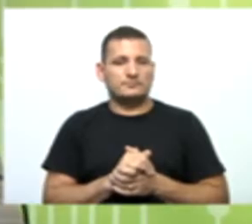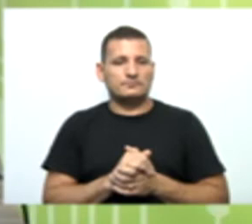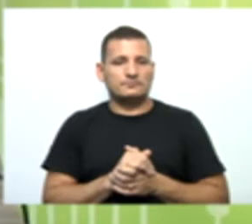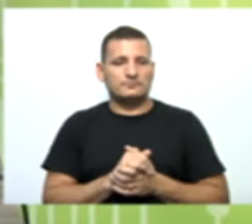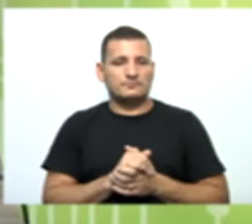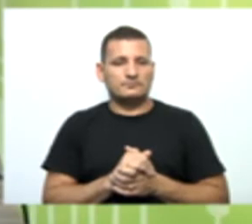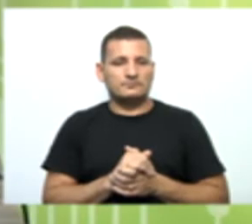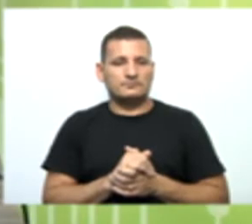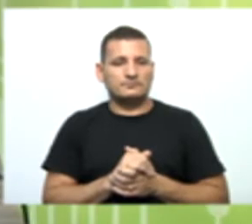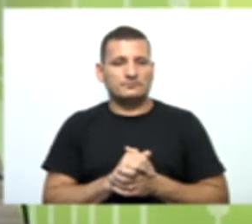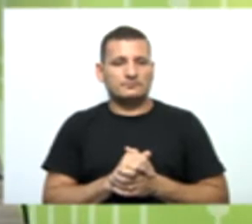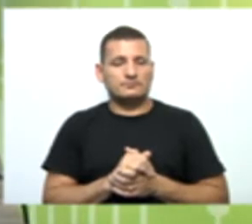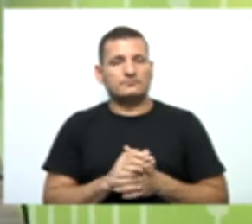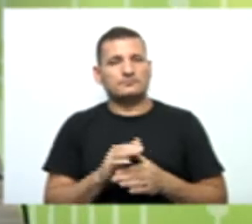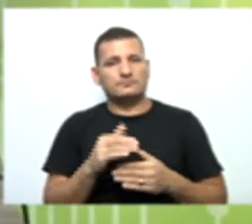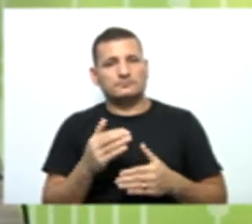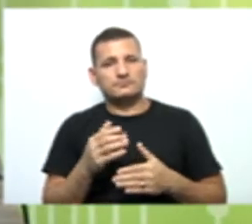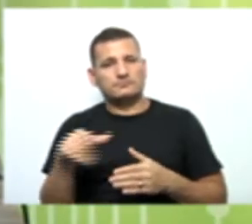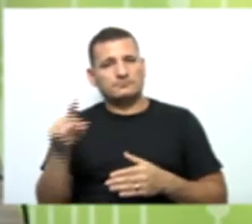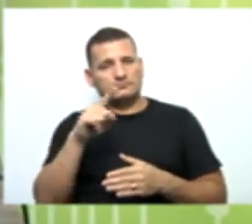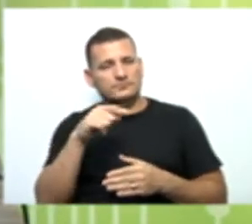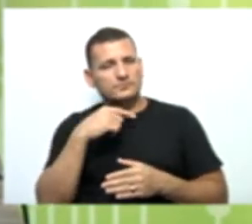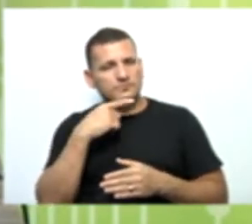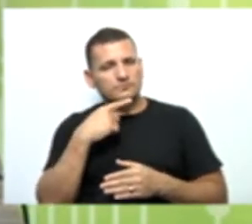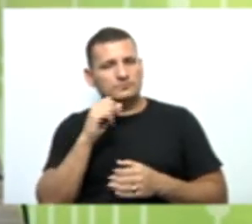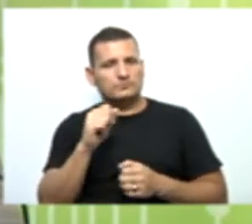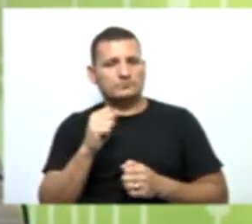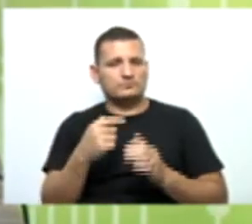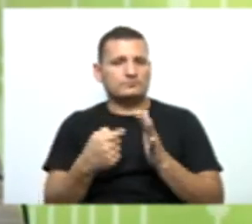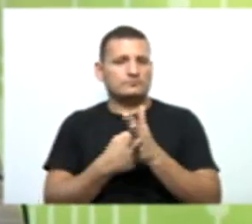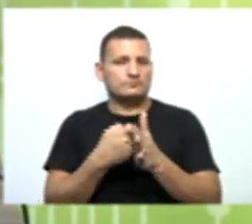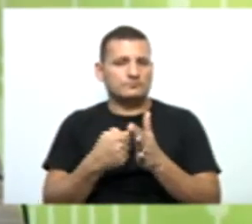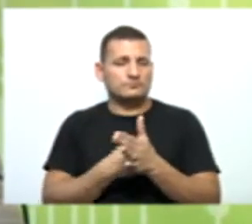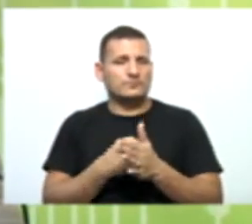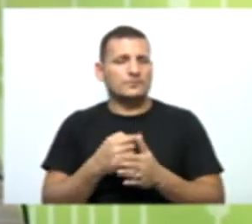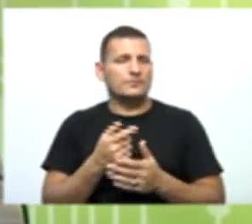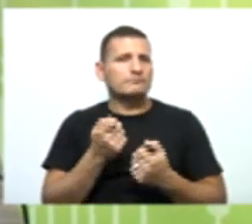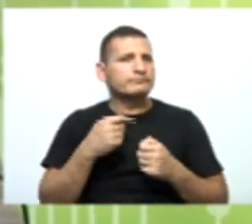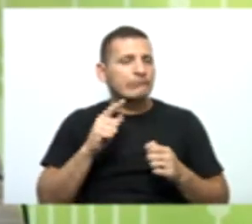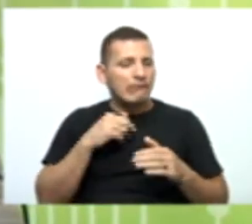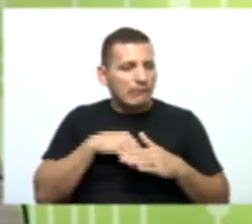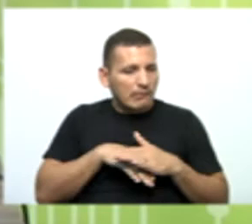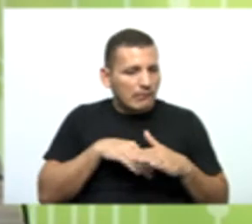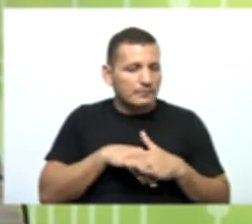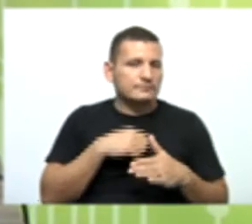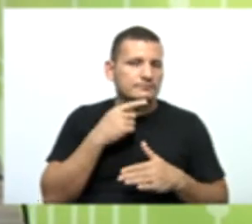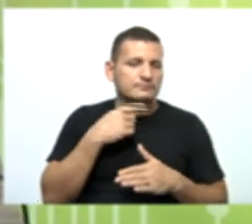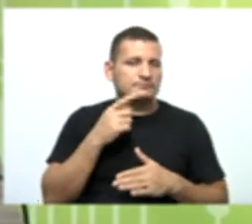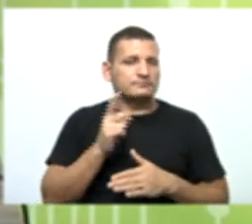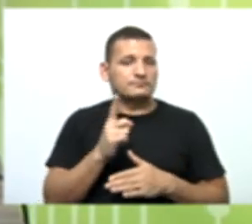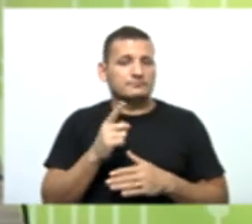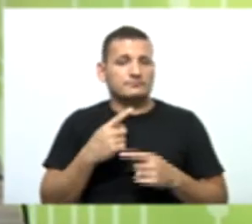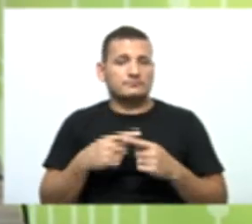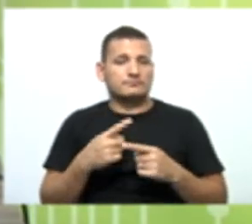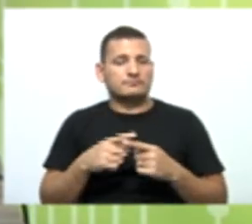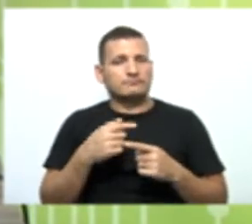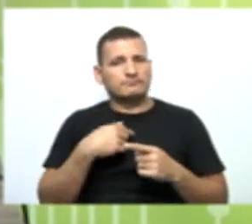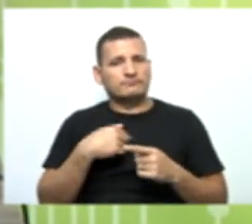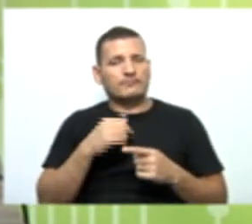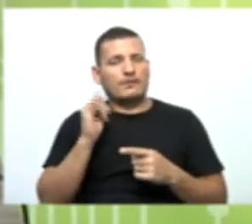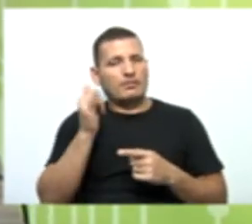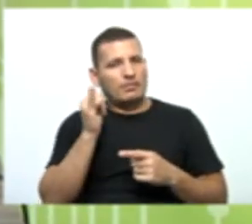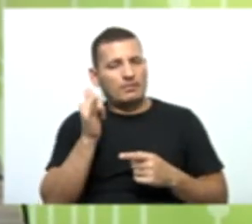complemento. Pessoal, mandem as dúvidas, tá? Não guardem essas dúvidas só para vocês. Por que que eu estou voltando a